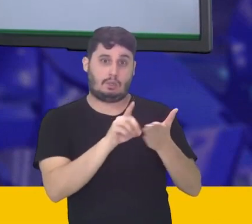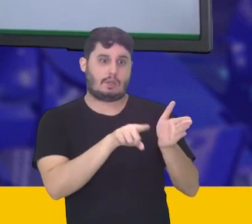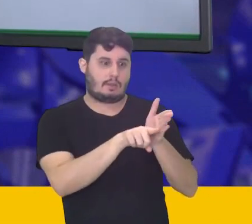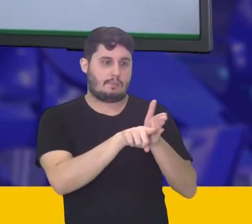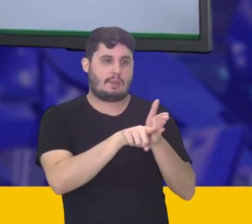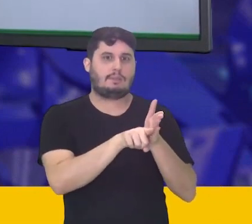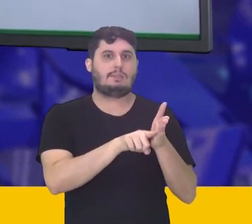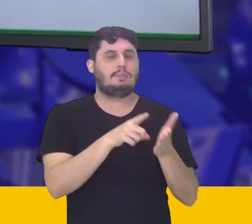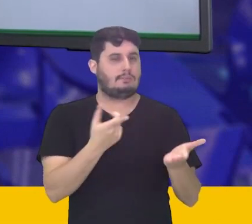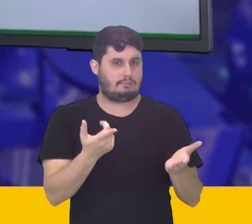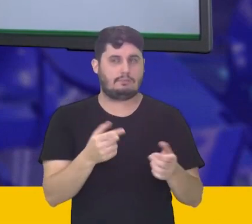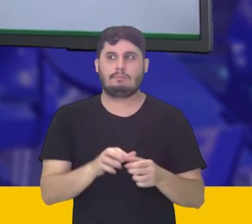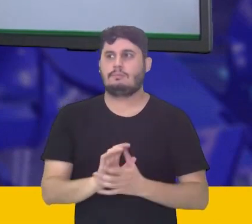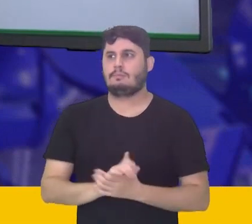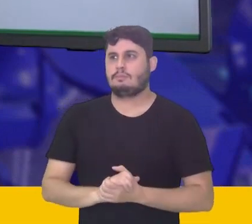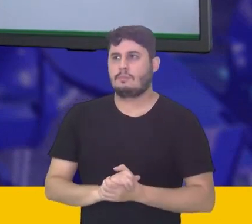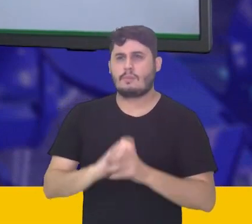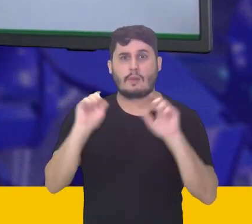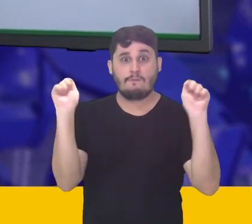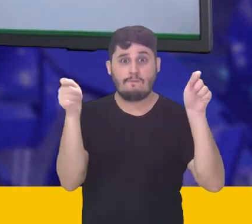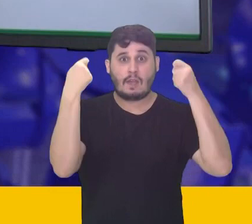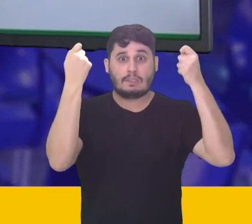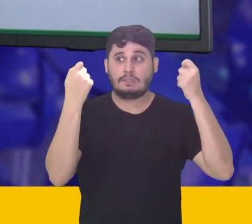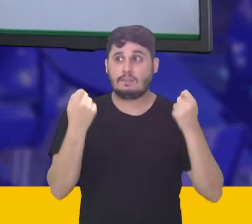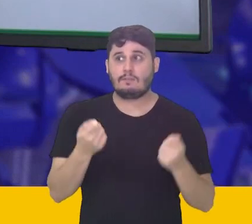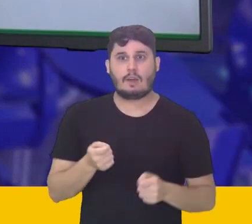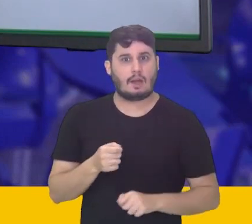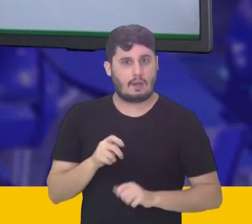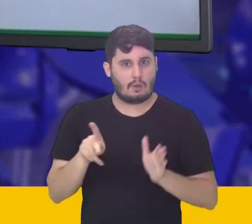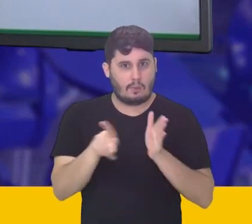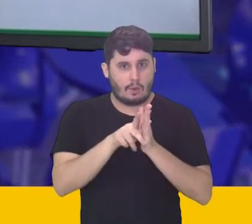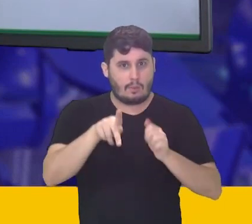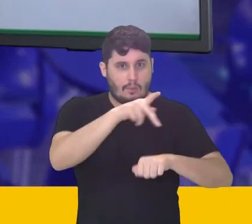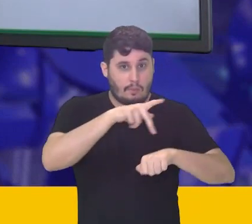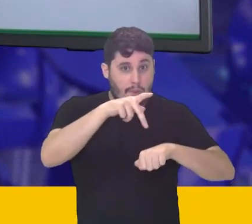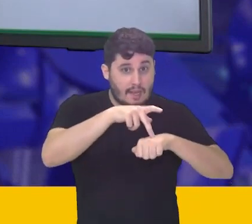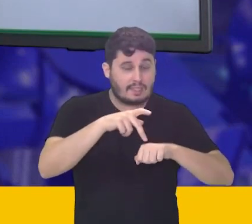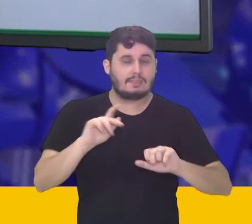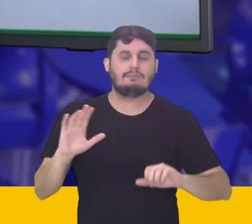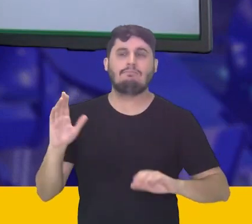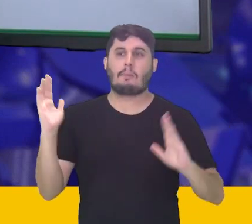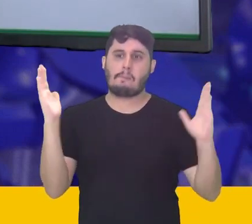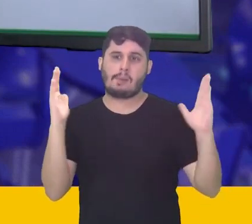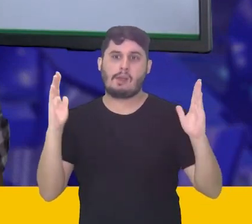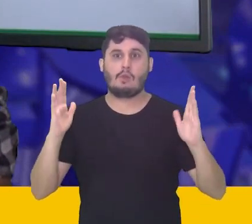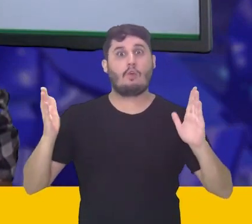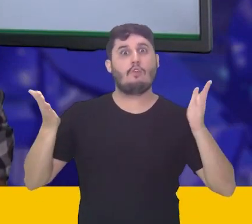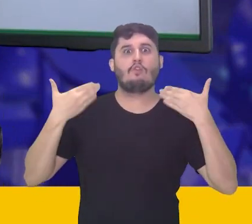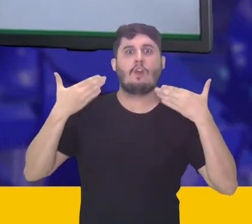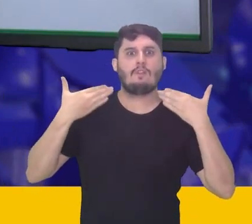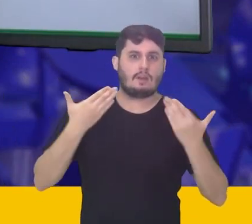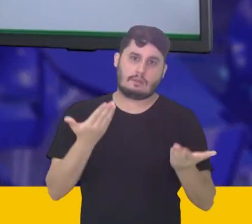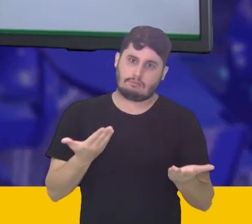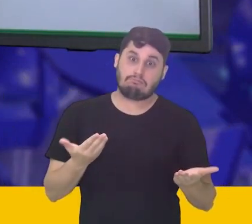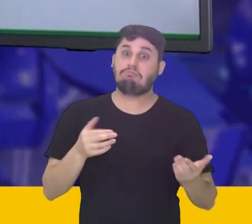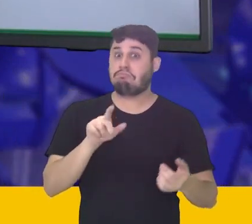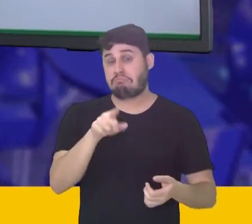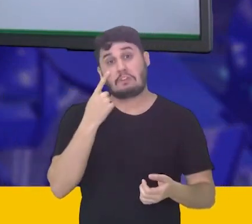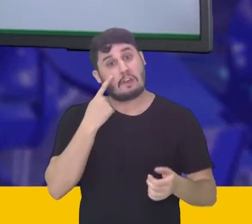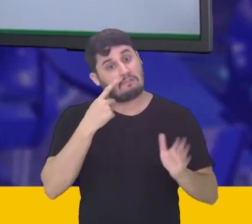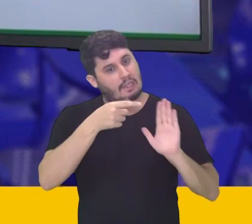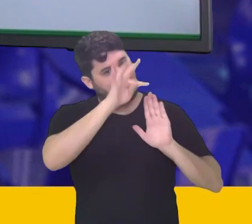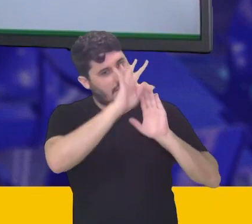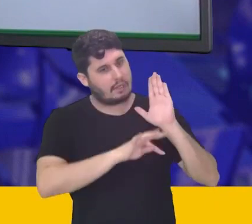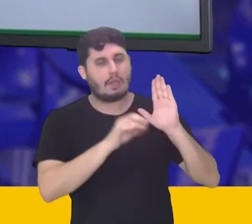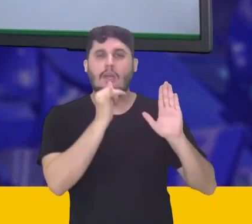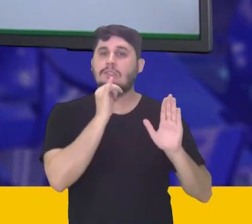Edimburgo, acontece no verão. Será mesmo? Então é só você lembrar daquelas palavrinhas, né, que a gente aprende